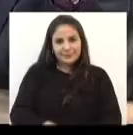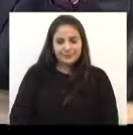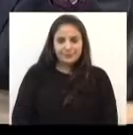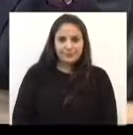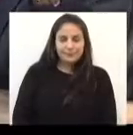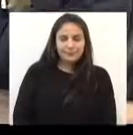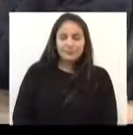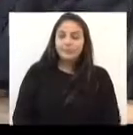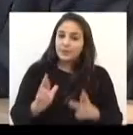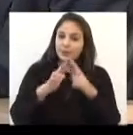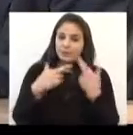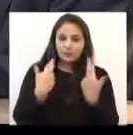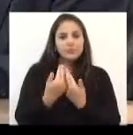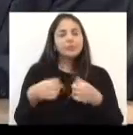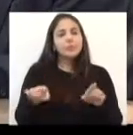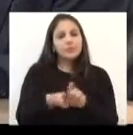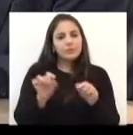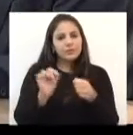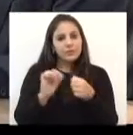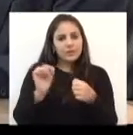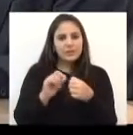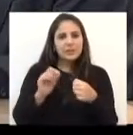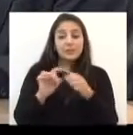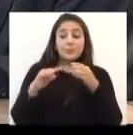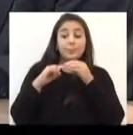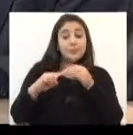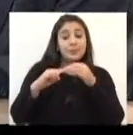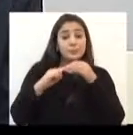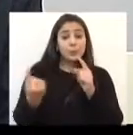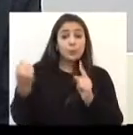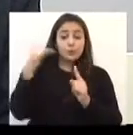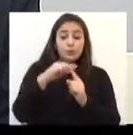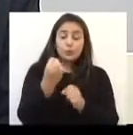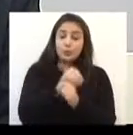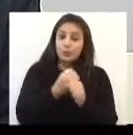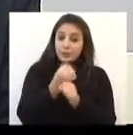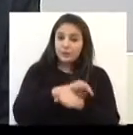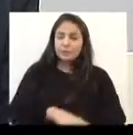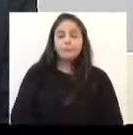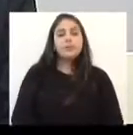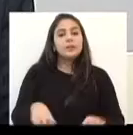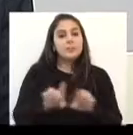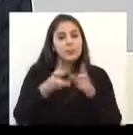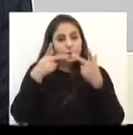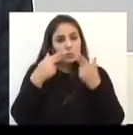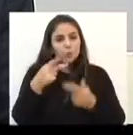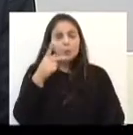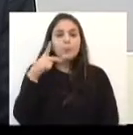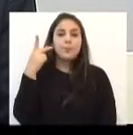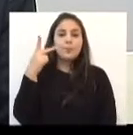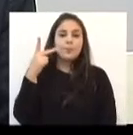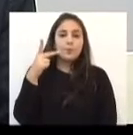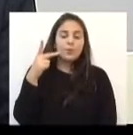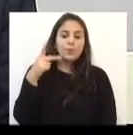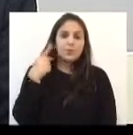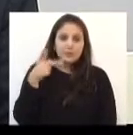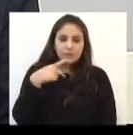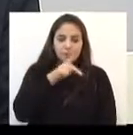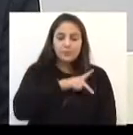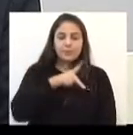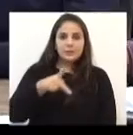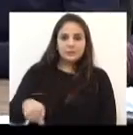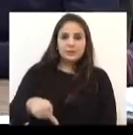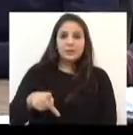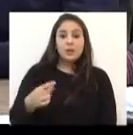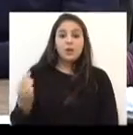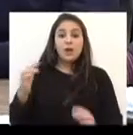Na reunião também foram eleitas as prioridades para o ano. E de acordo com o presidente, a educação continua sendo